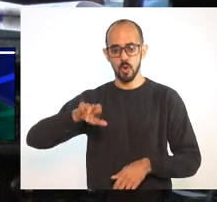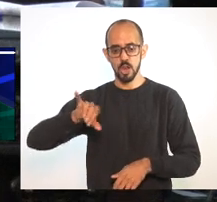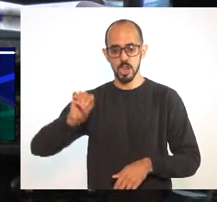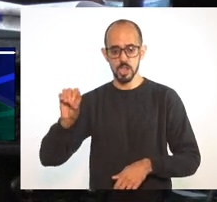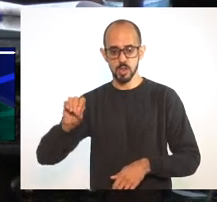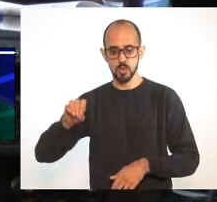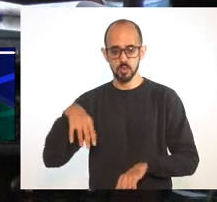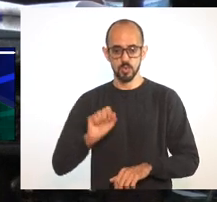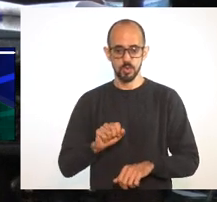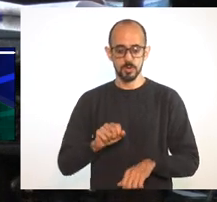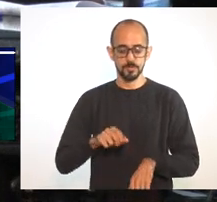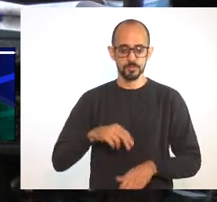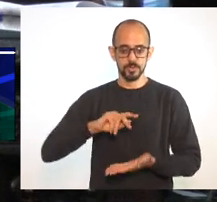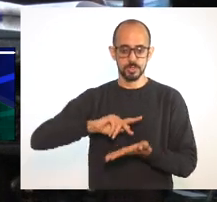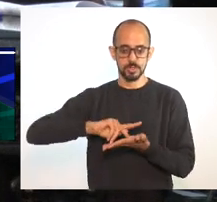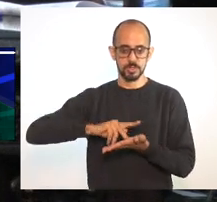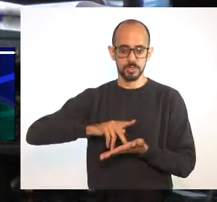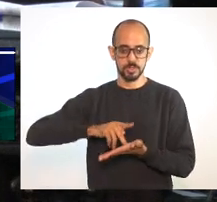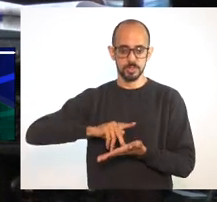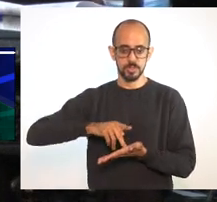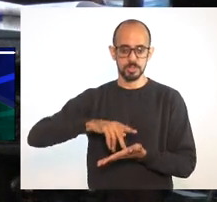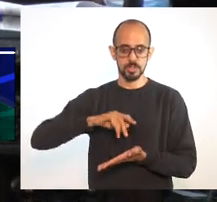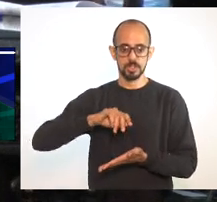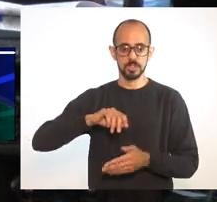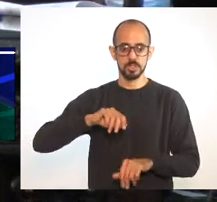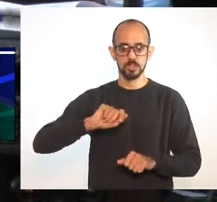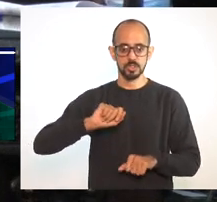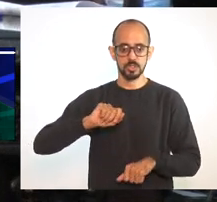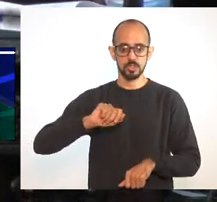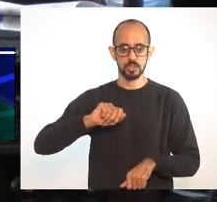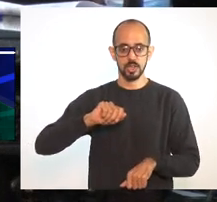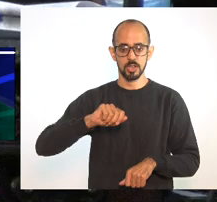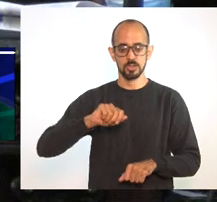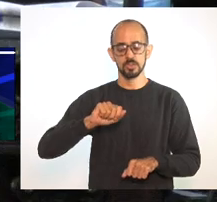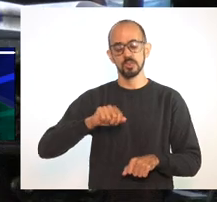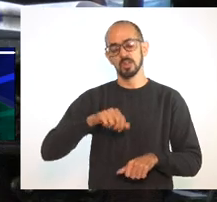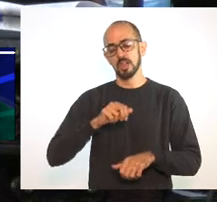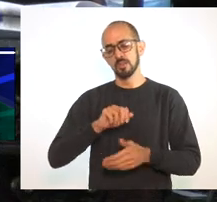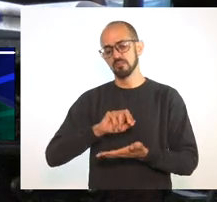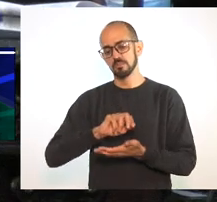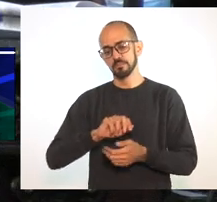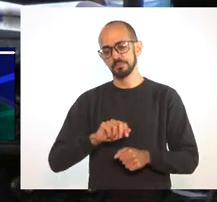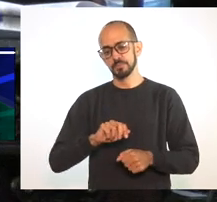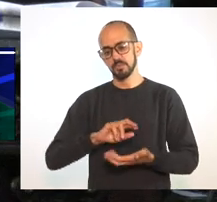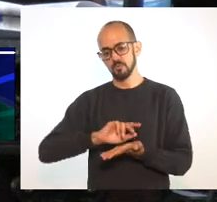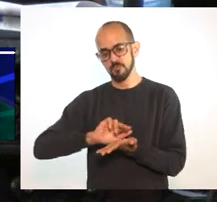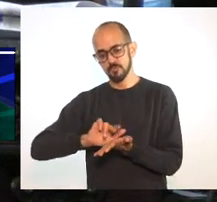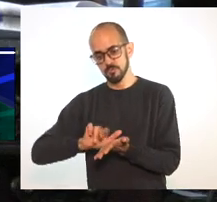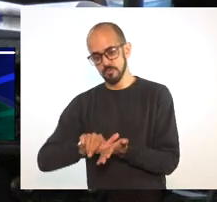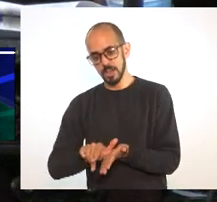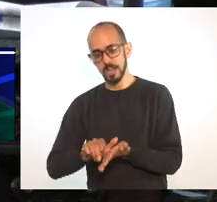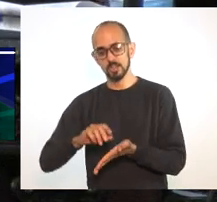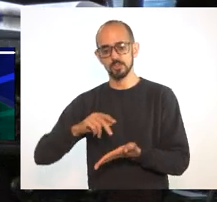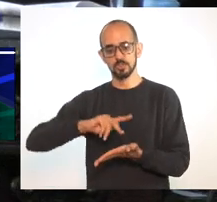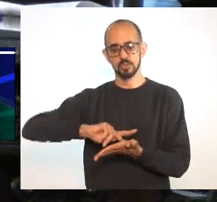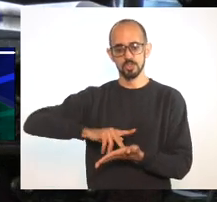RJ, Cisi Juf, Sinfa, RJ, Sintra Químico,